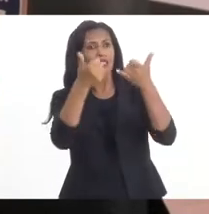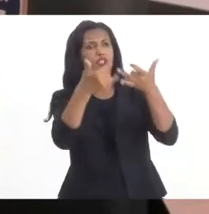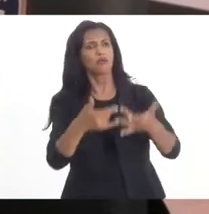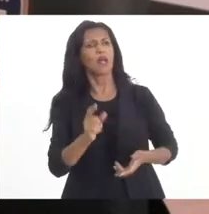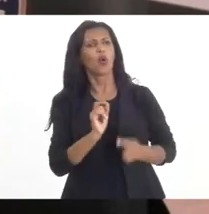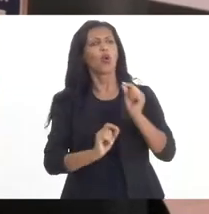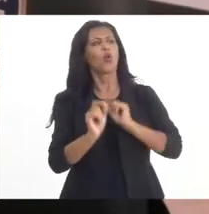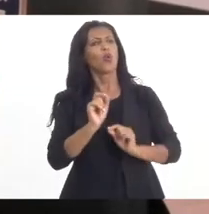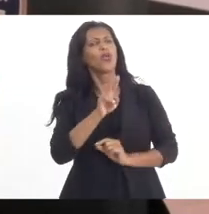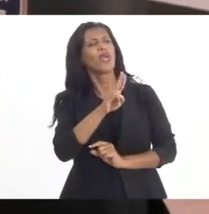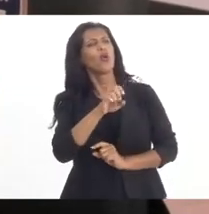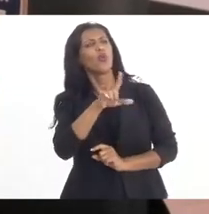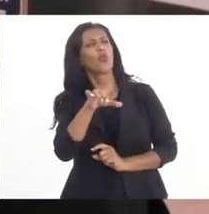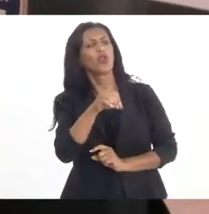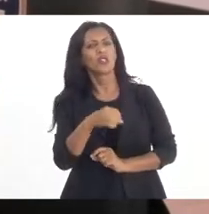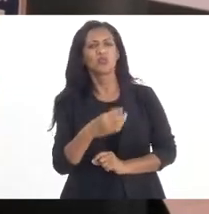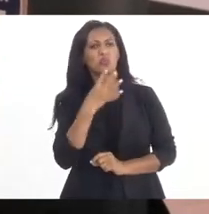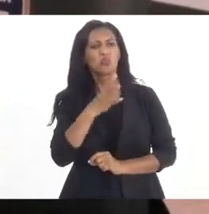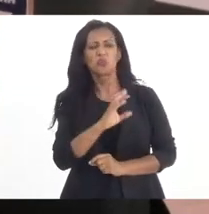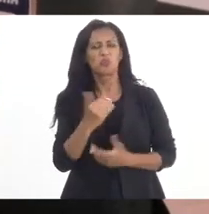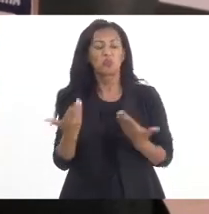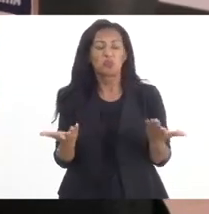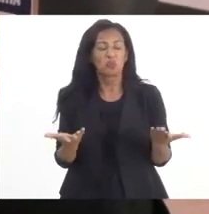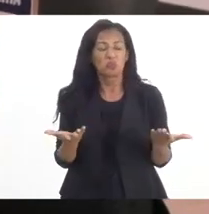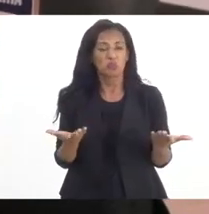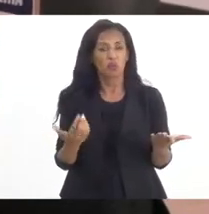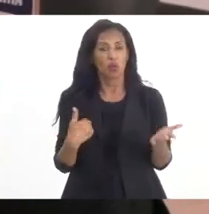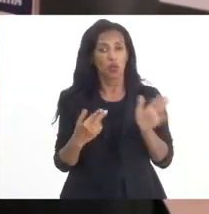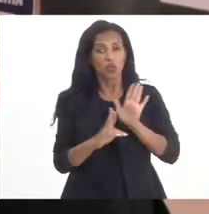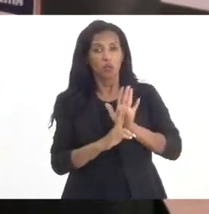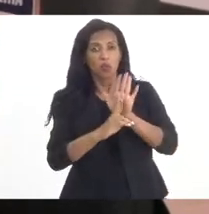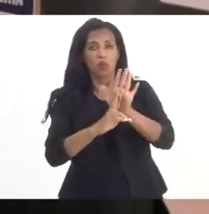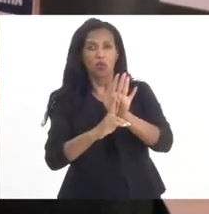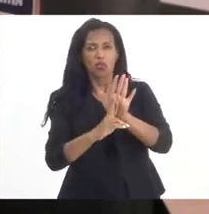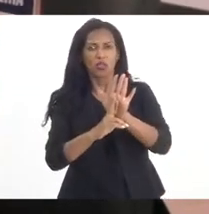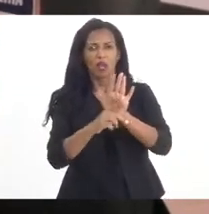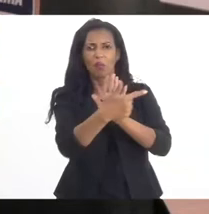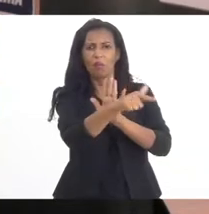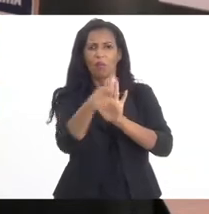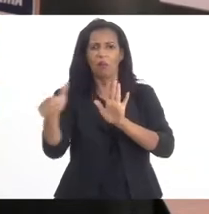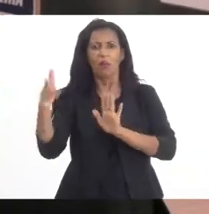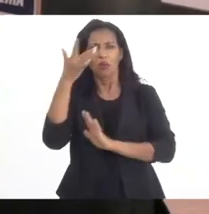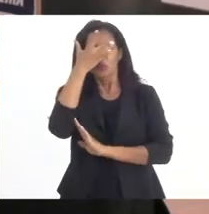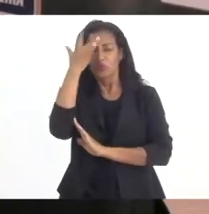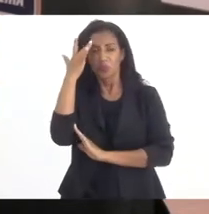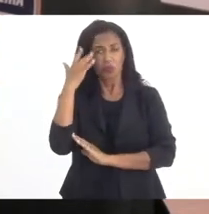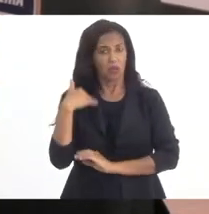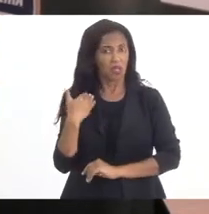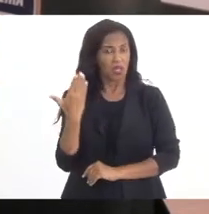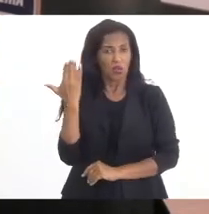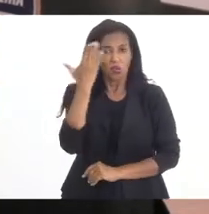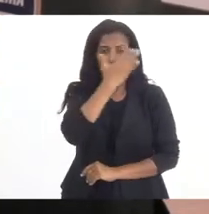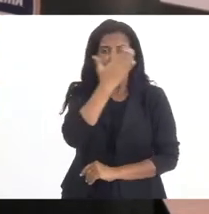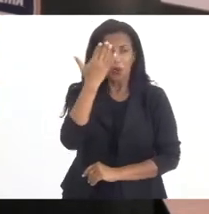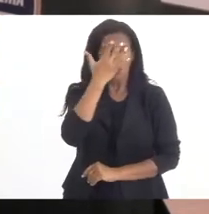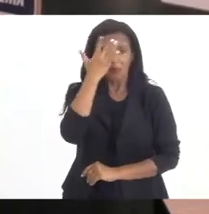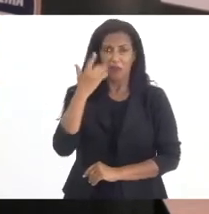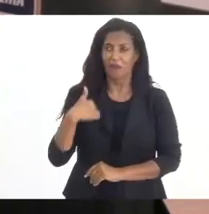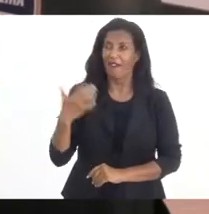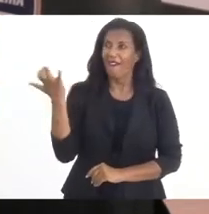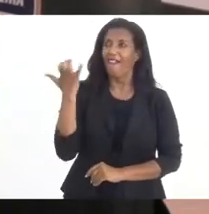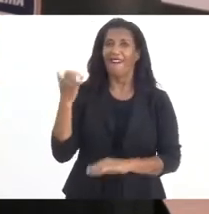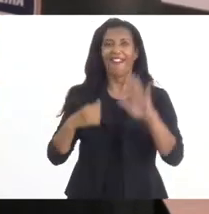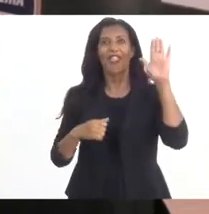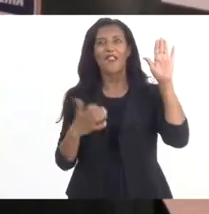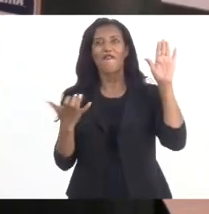a UESO. Ninguém conhece. Nós temos que apresentar a UESO para as outras pessoas. Eu nunca vi alguém da Zona Oeste falar eu quero estudar na